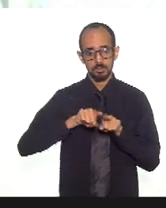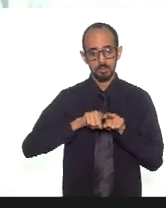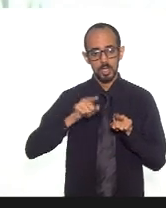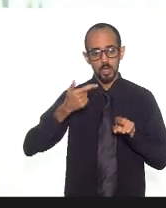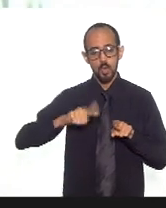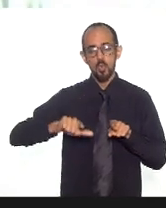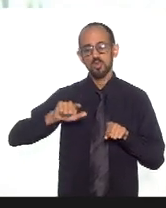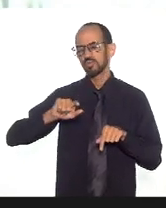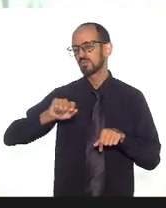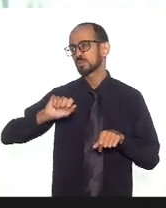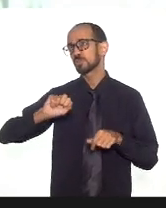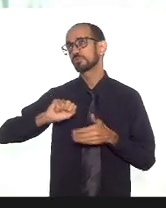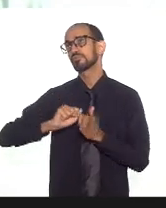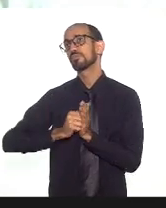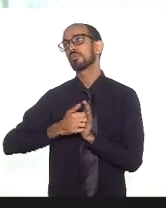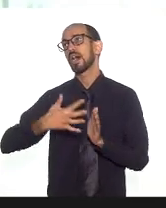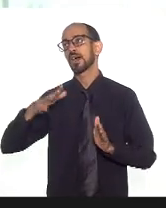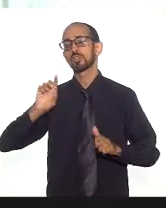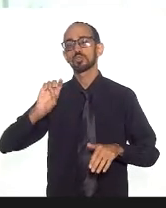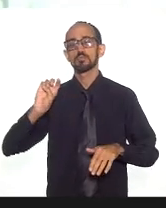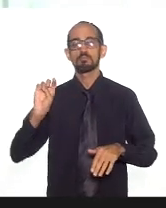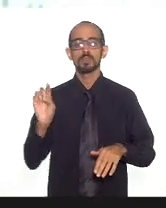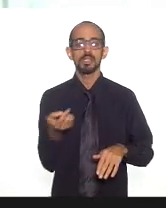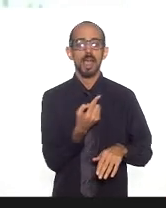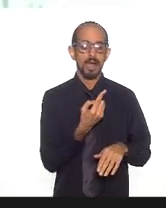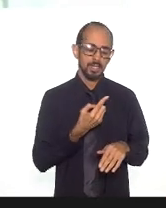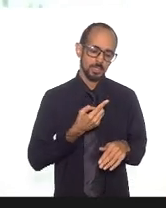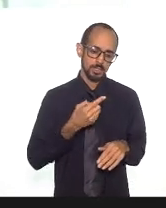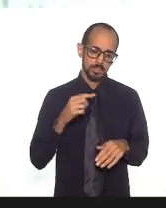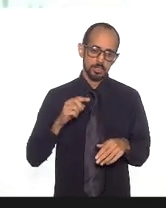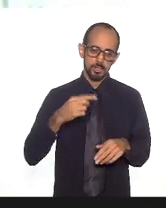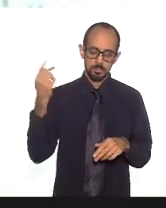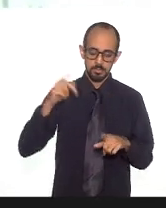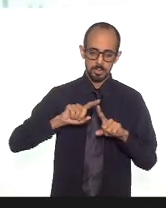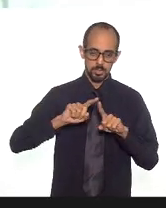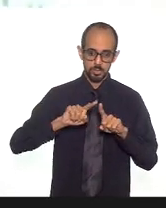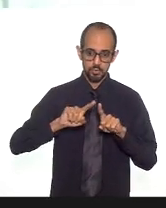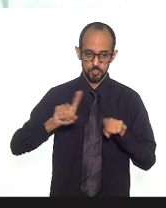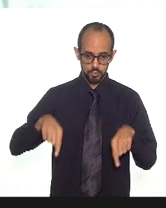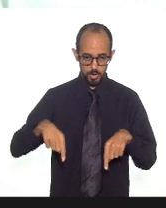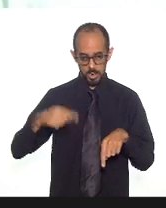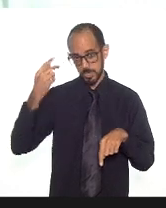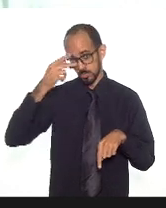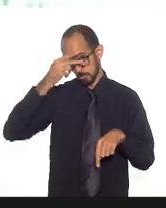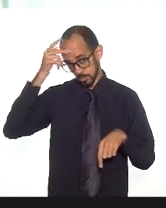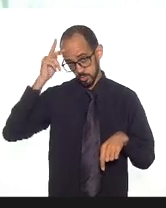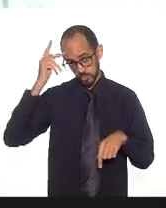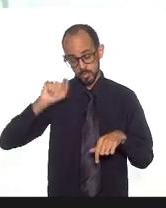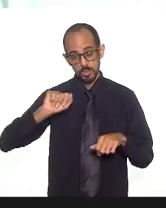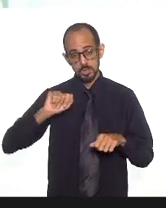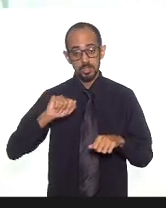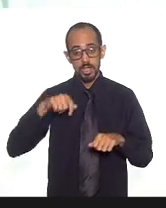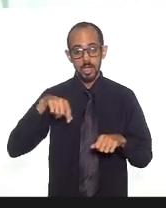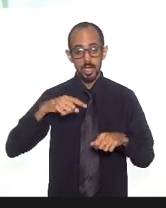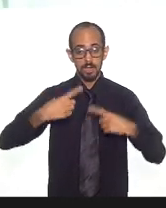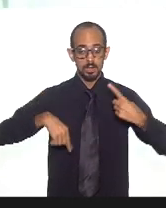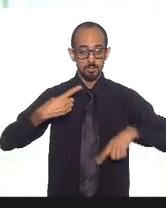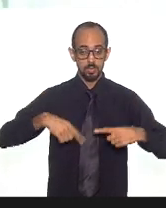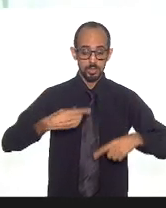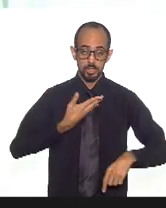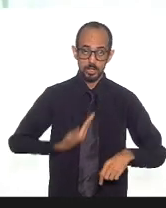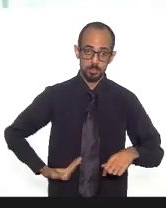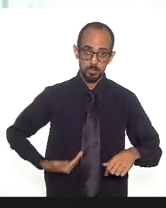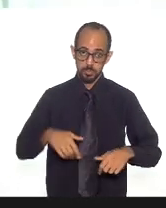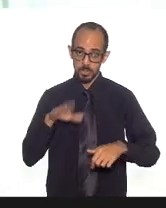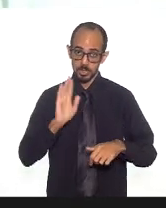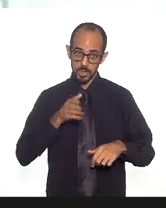vínculo, como nossos companheiros da DOPEAD vão falar. É importante falar que, além das políticas públicas citadas, a gente também tem